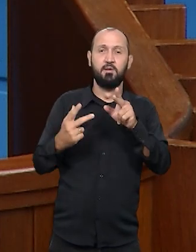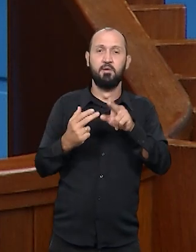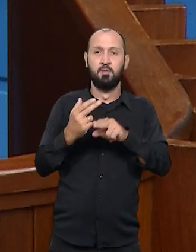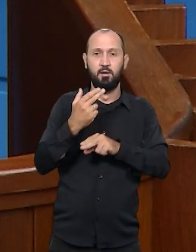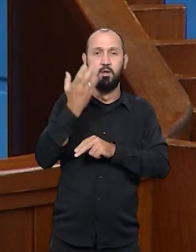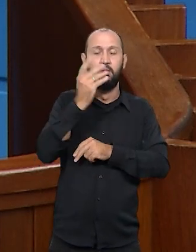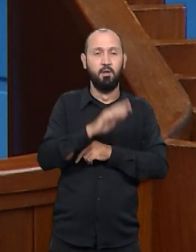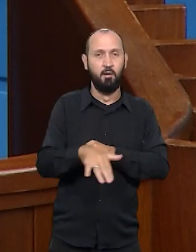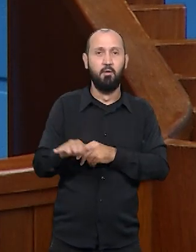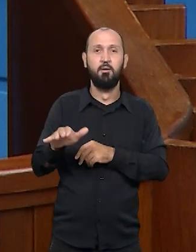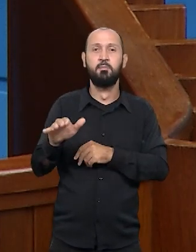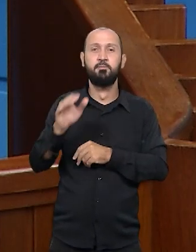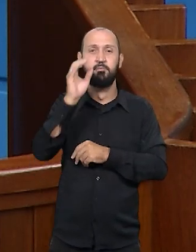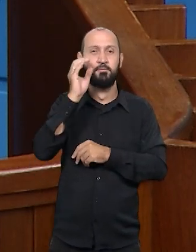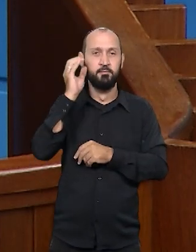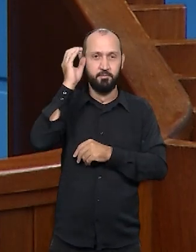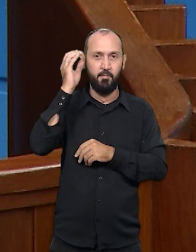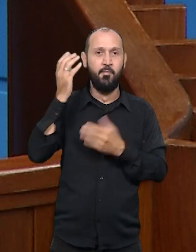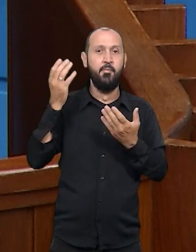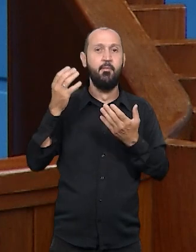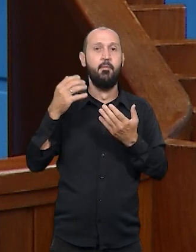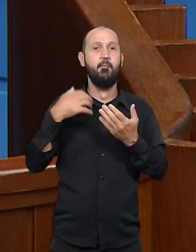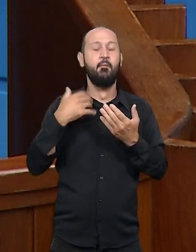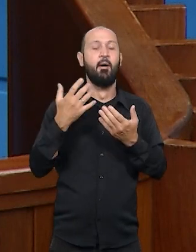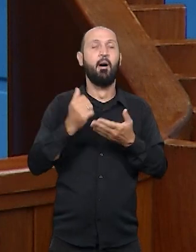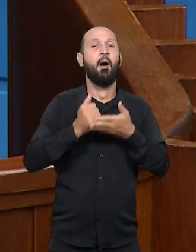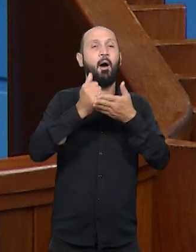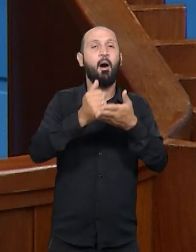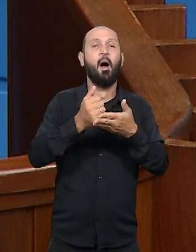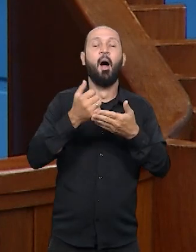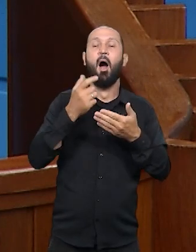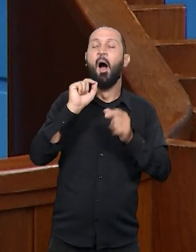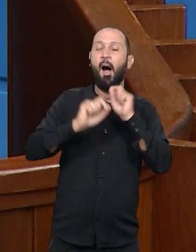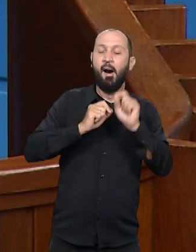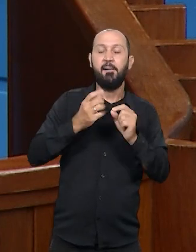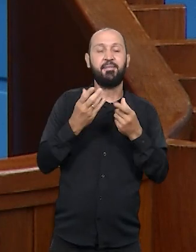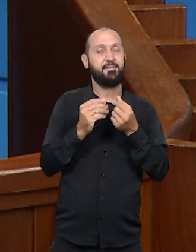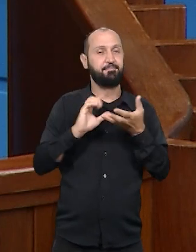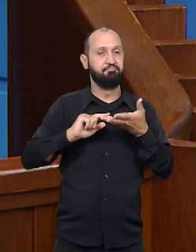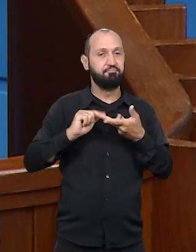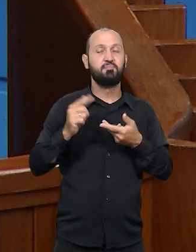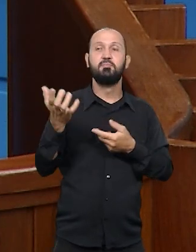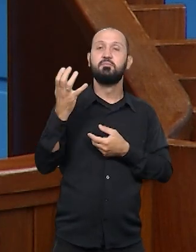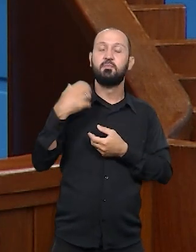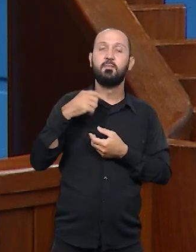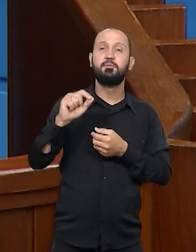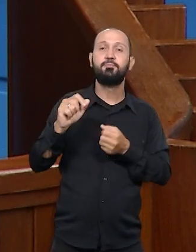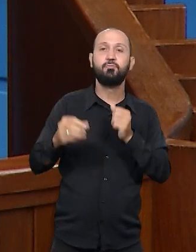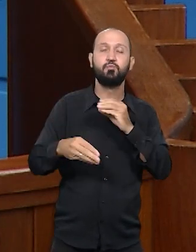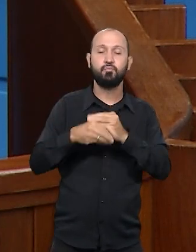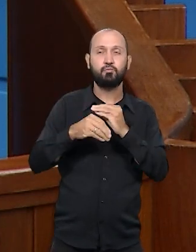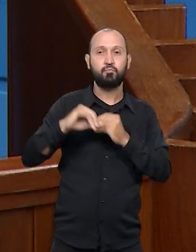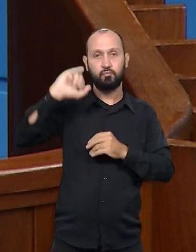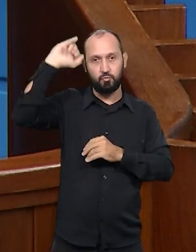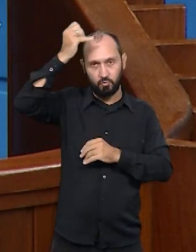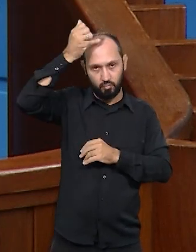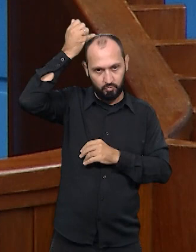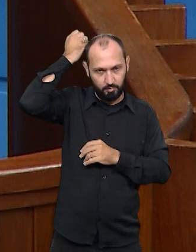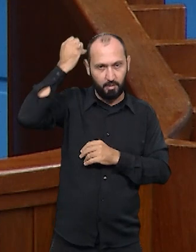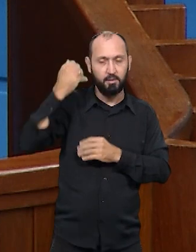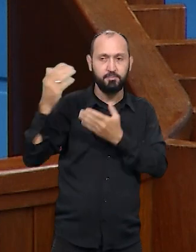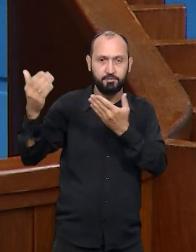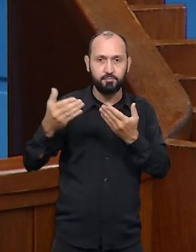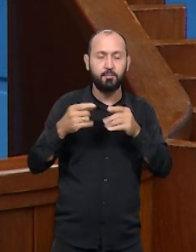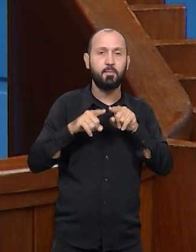colocarem em prática esse centro de cirúrgico para essas crianças Deputado João vai Minimizar e grandemente então